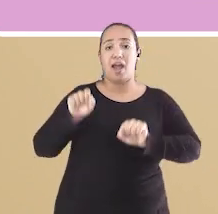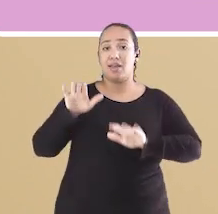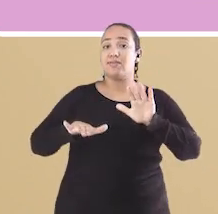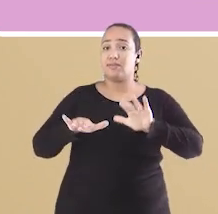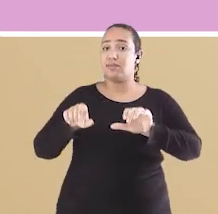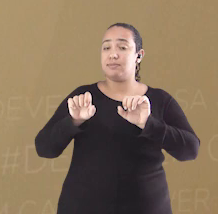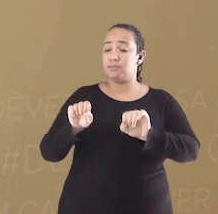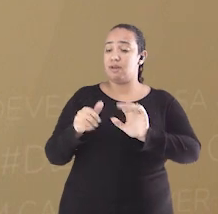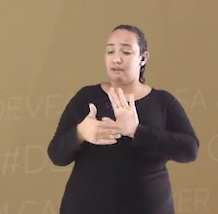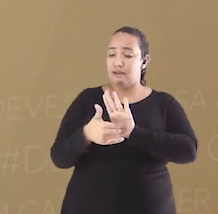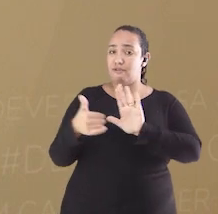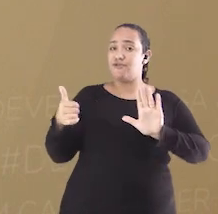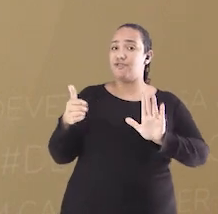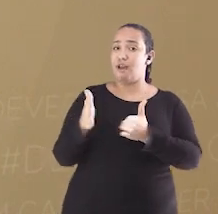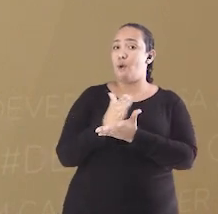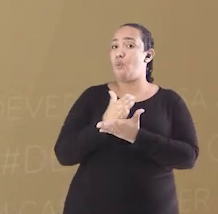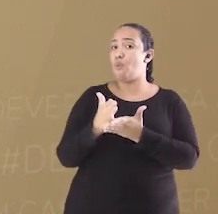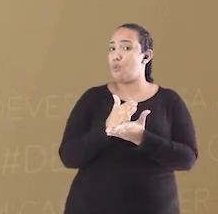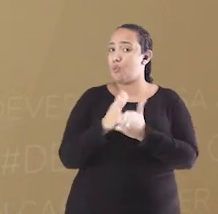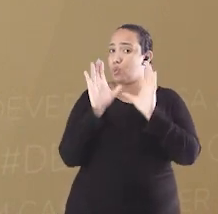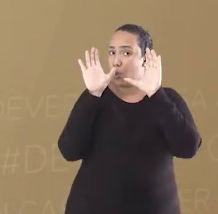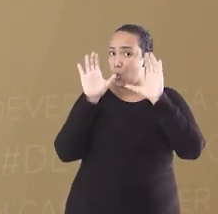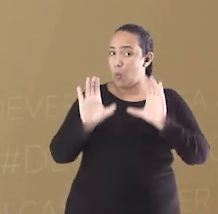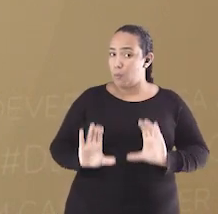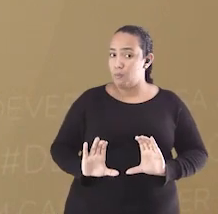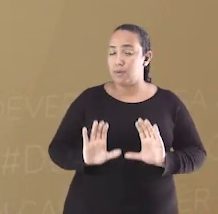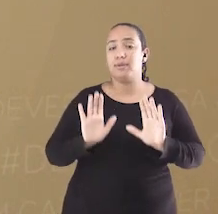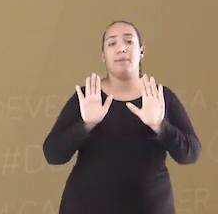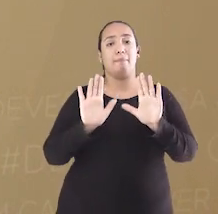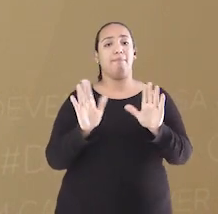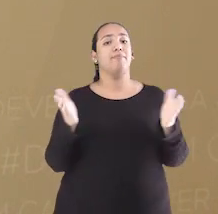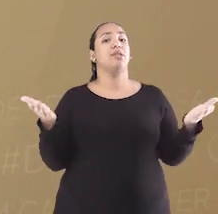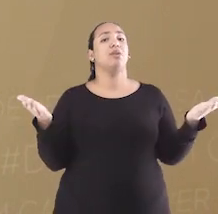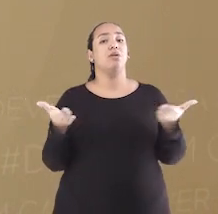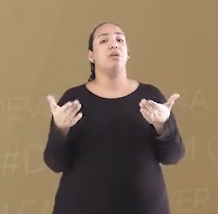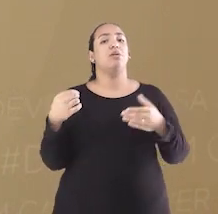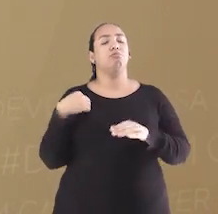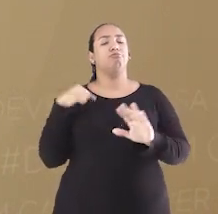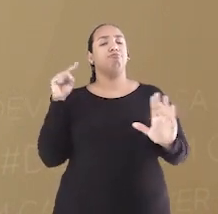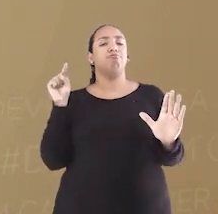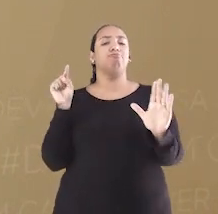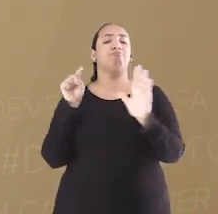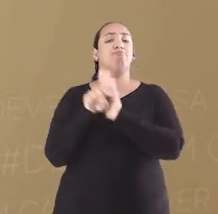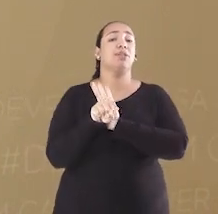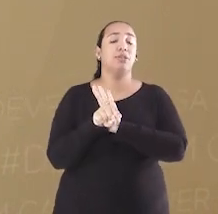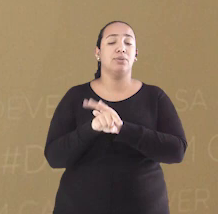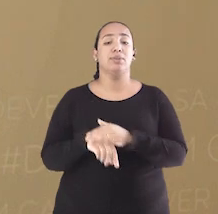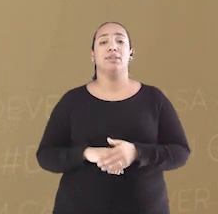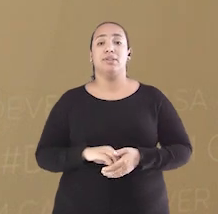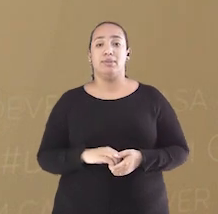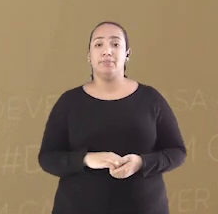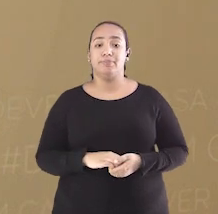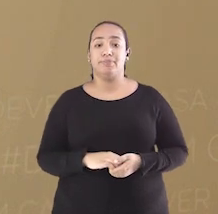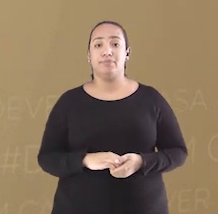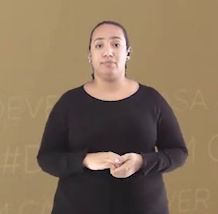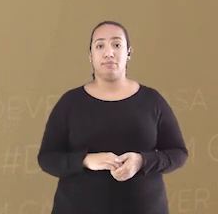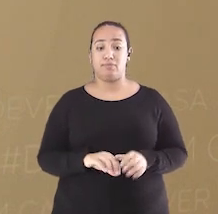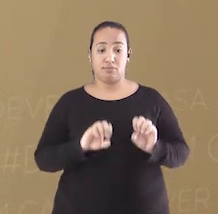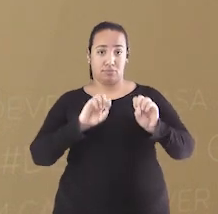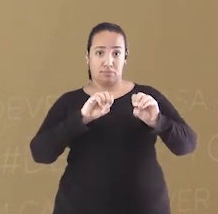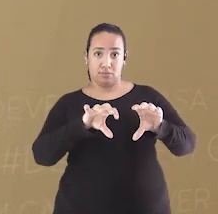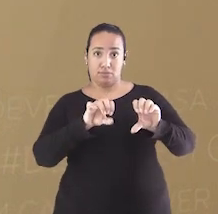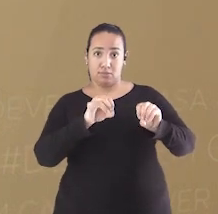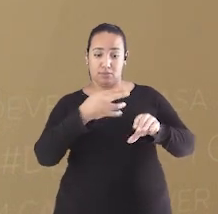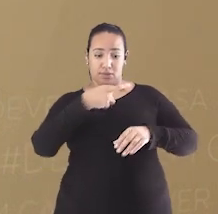pressupostos, né? Aqui vale uma pergunta, e que tem tudo a ver, claro, com a nossa disciplina. Como o ensino